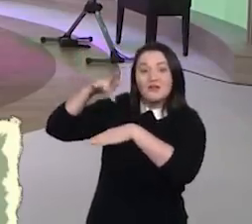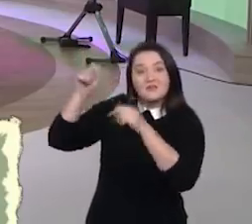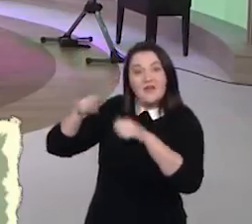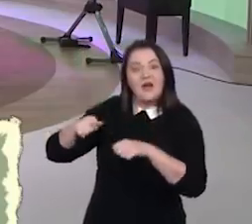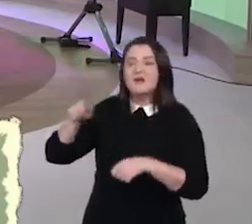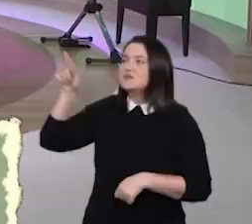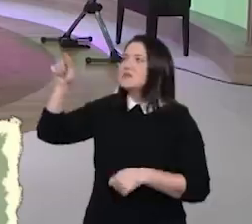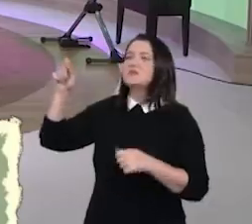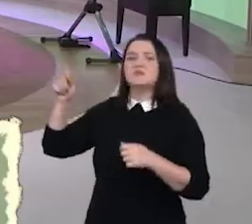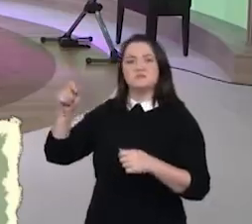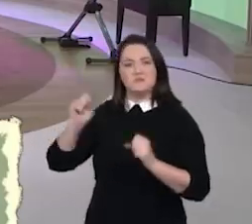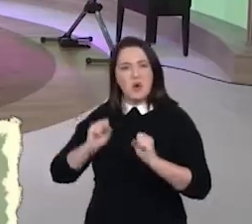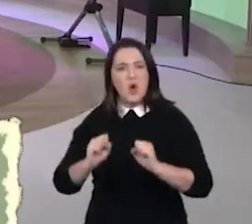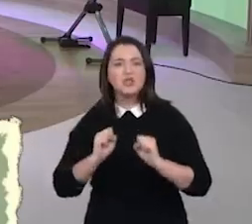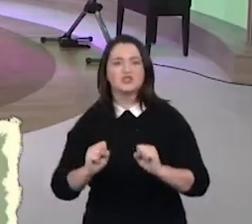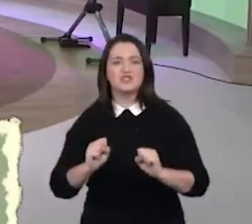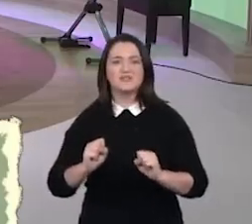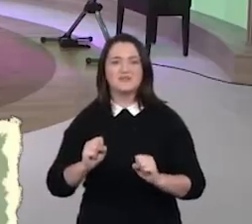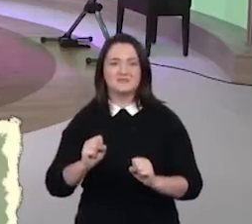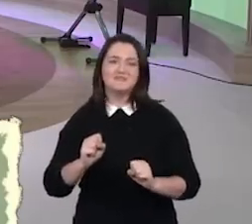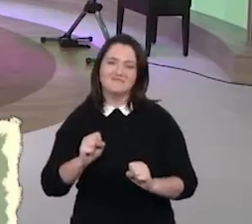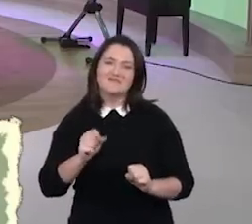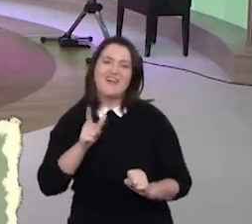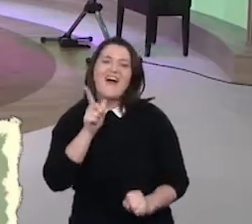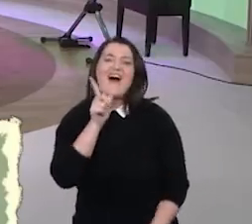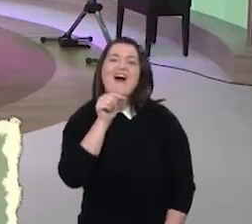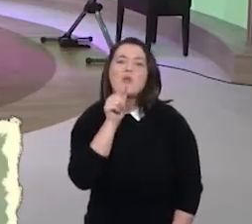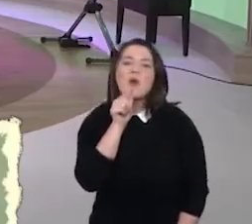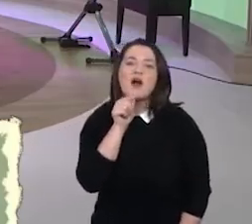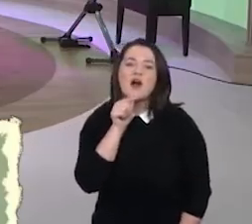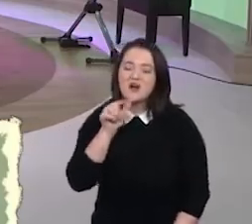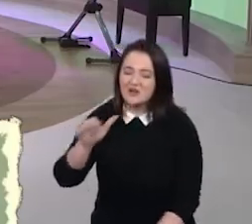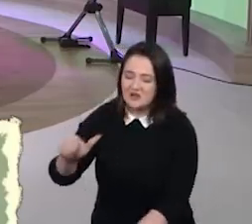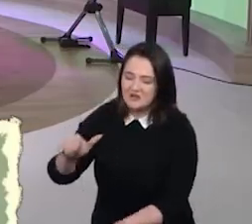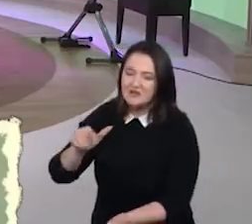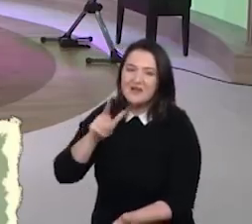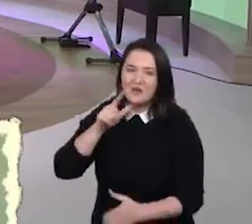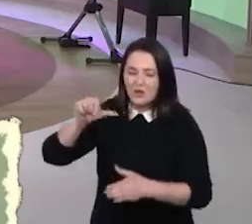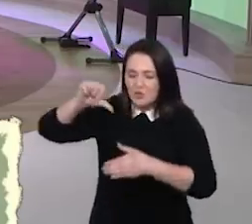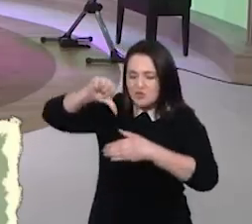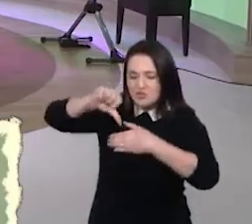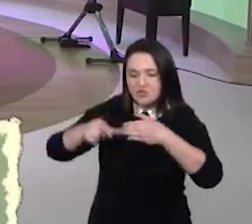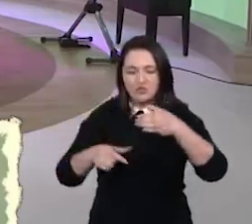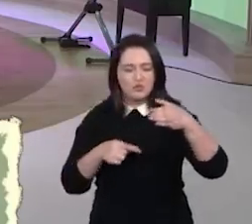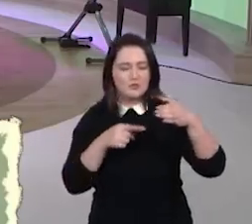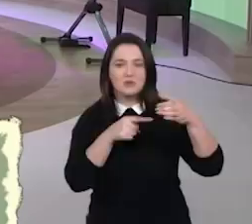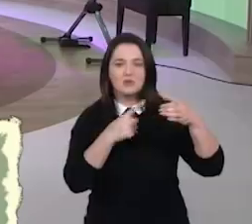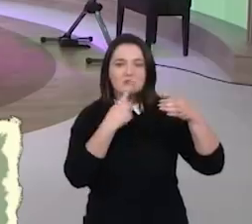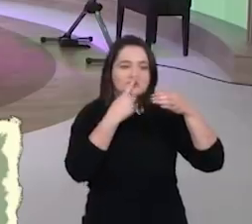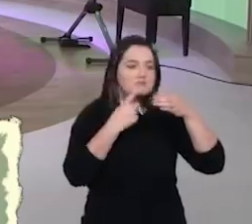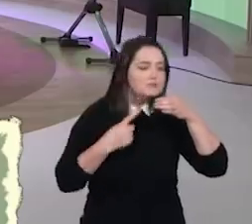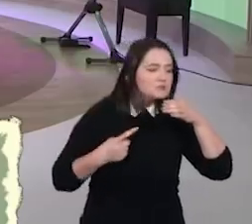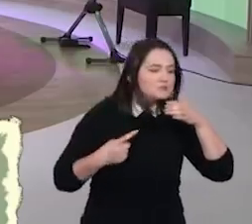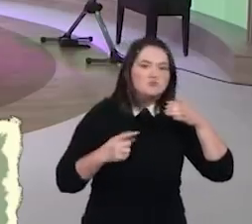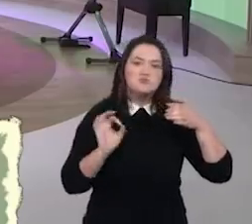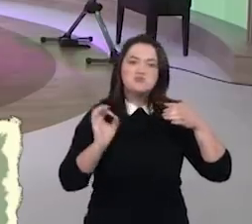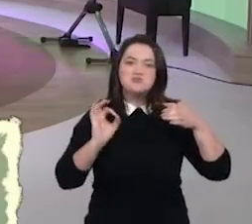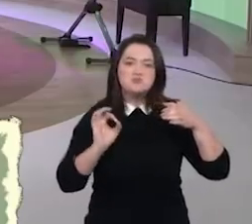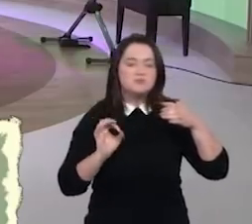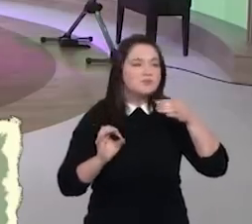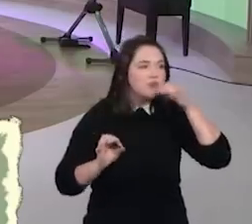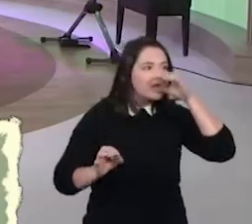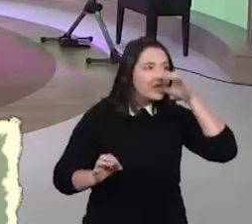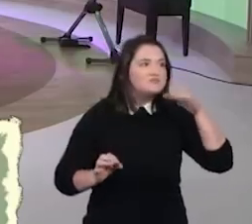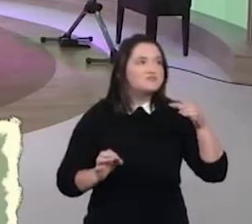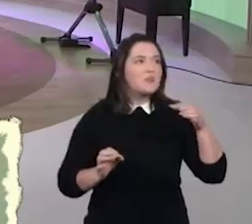é capaz de pegar uma água, algo que não tem cheiro, não tem gosto, não tem muita